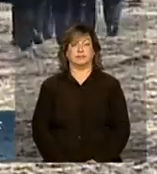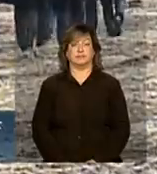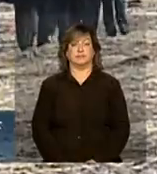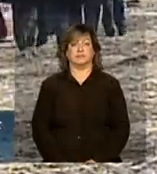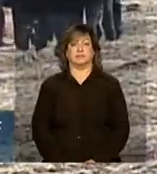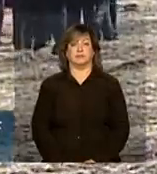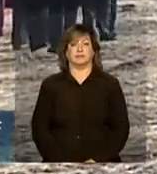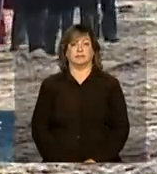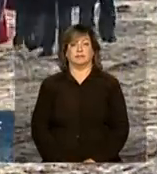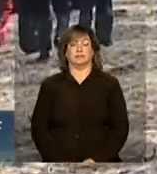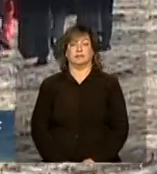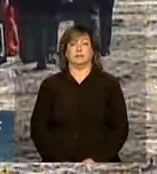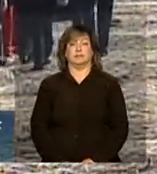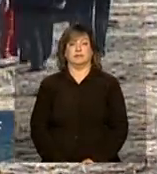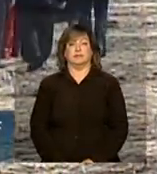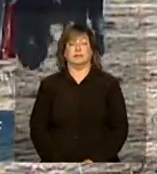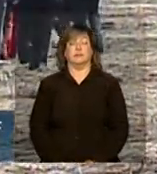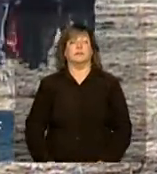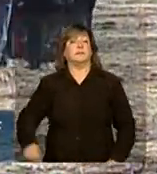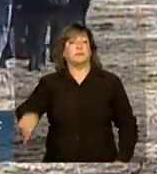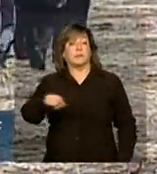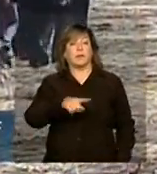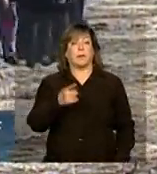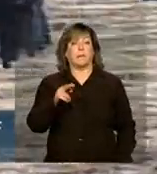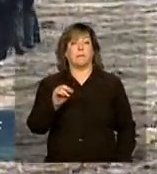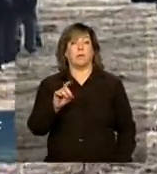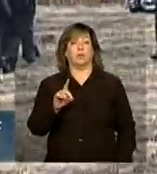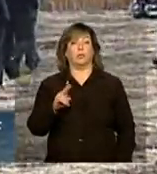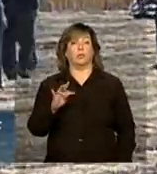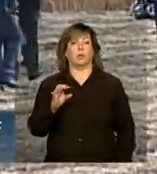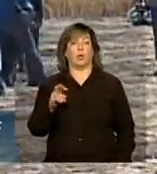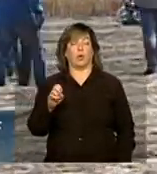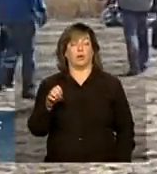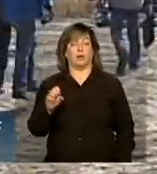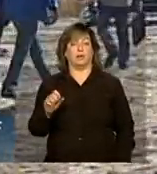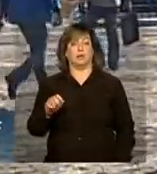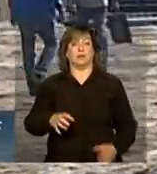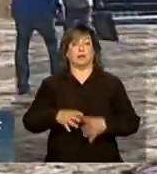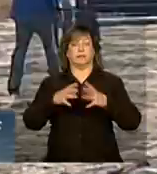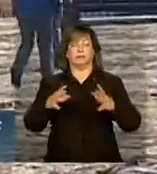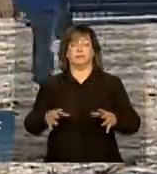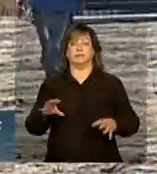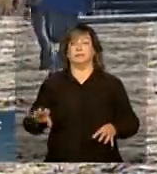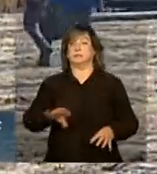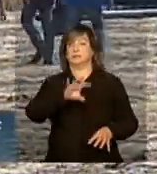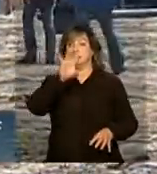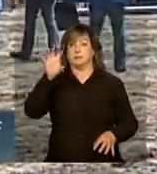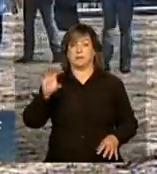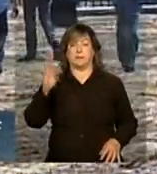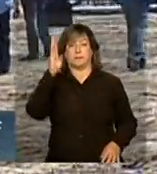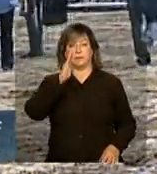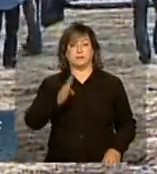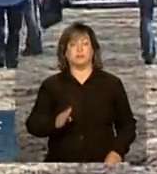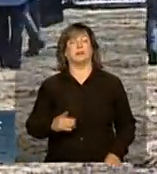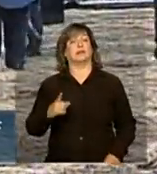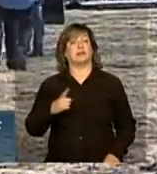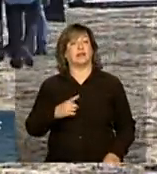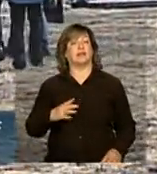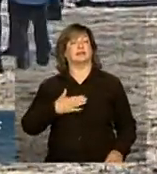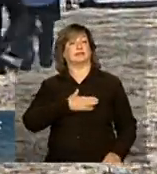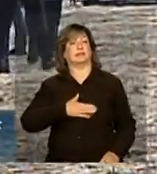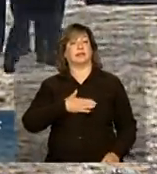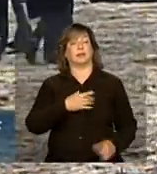grãos os os produtores em grande parte do país T comemorado aí o aumento da